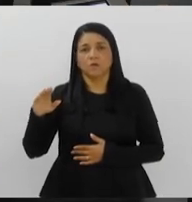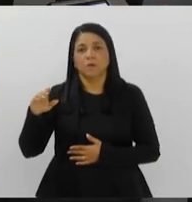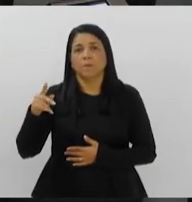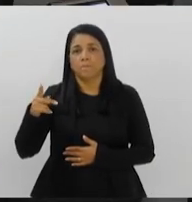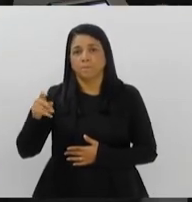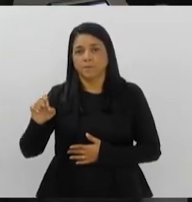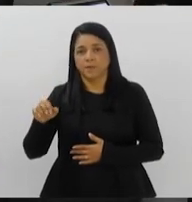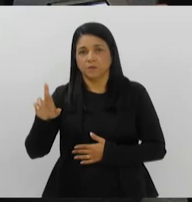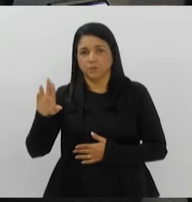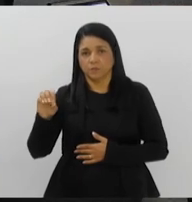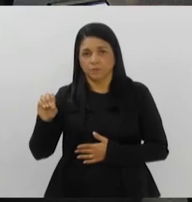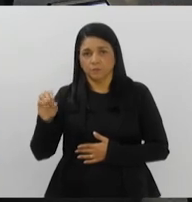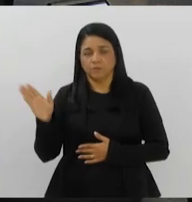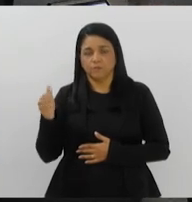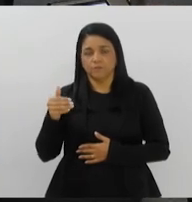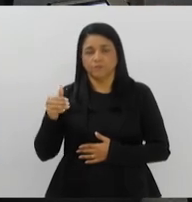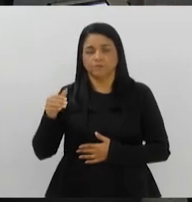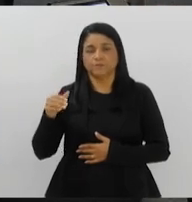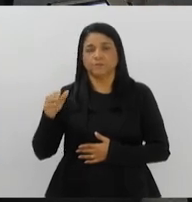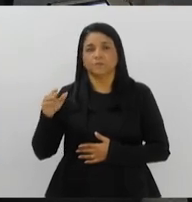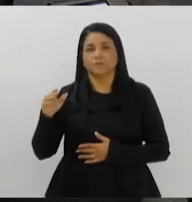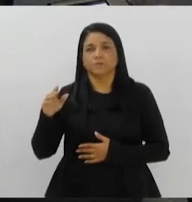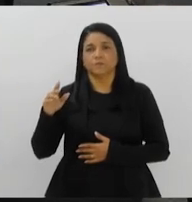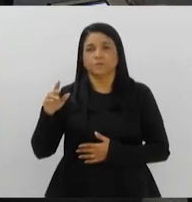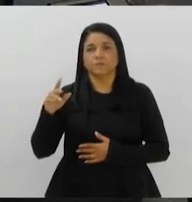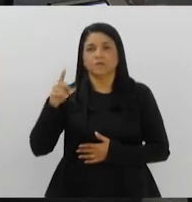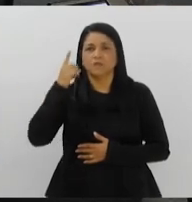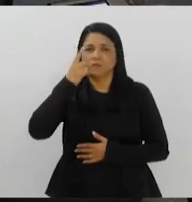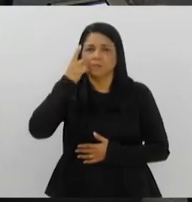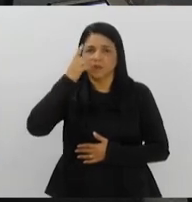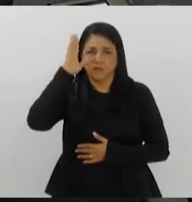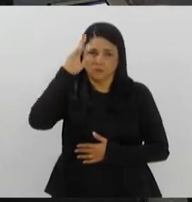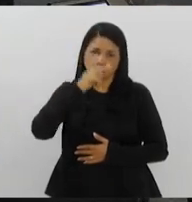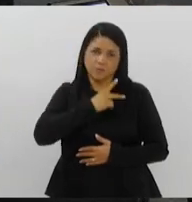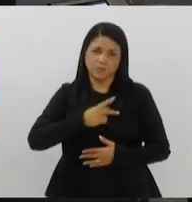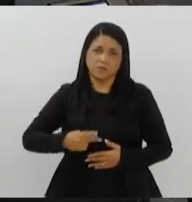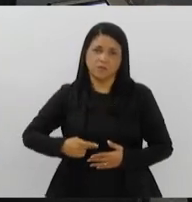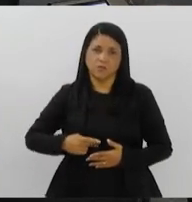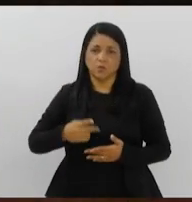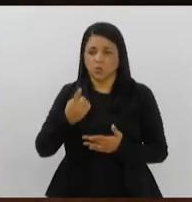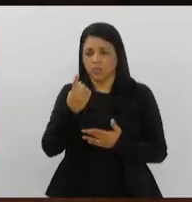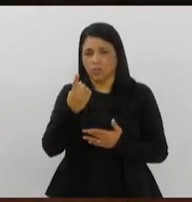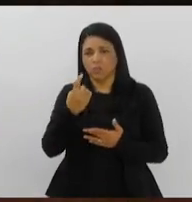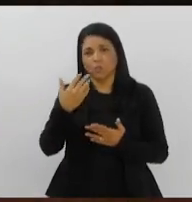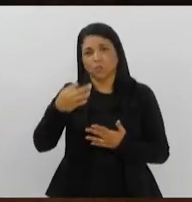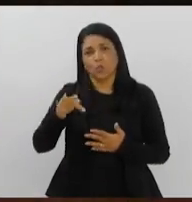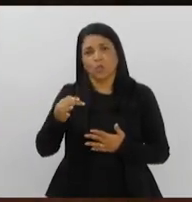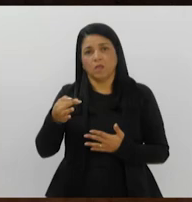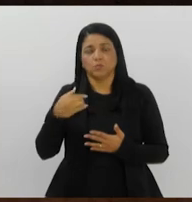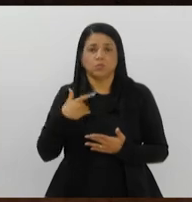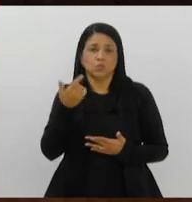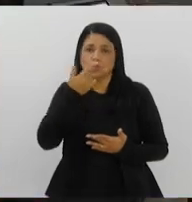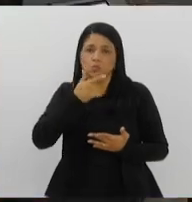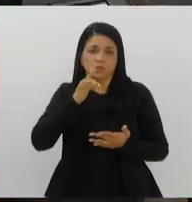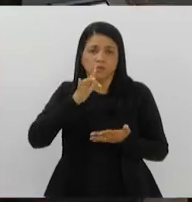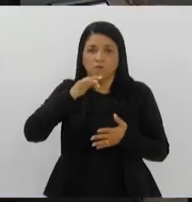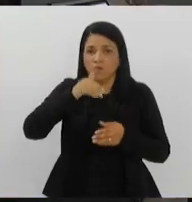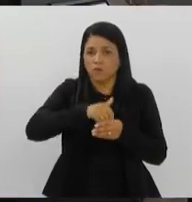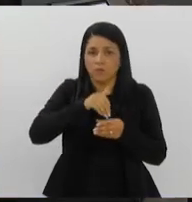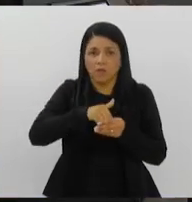Pedro Ricardo. Presidente, deputado... eu estou com o dedo já doendo e não consigo votar sim, pô.